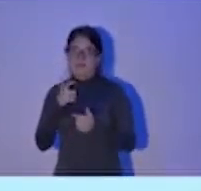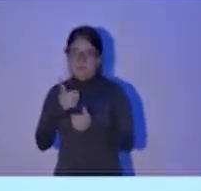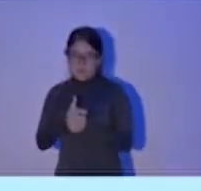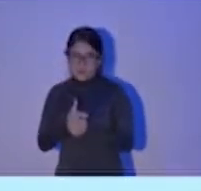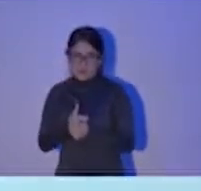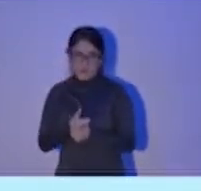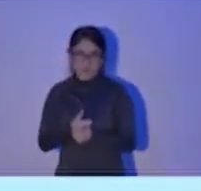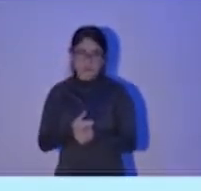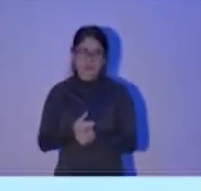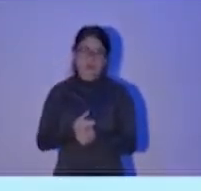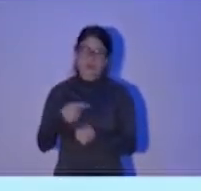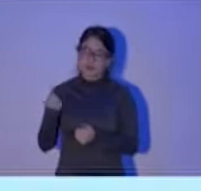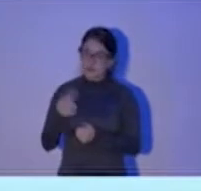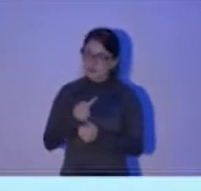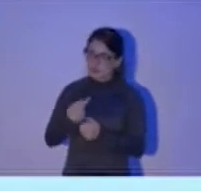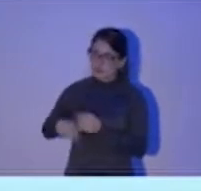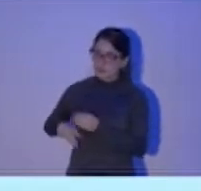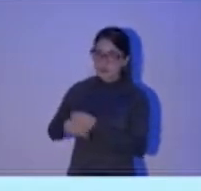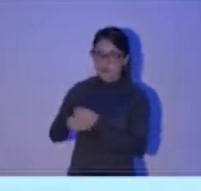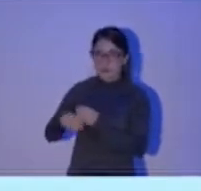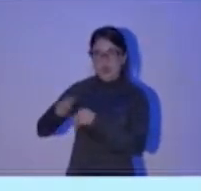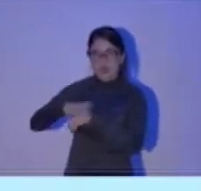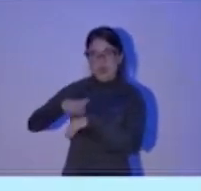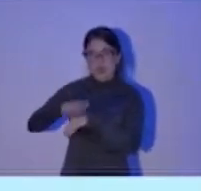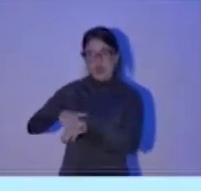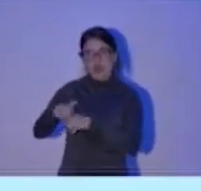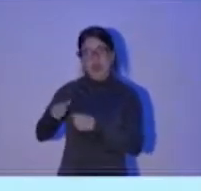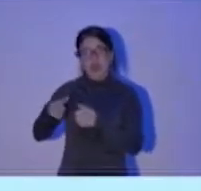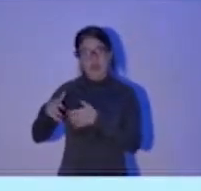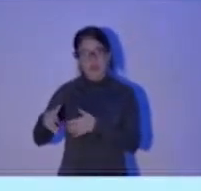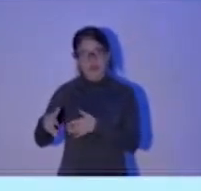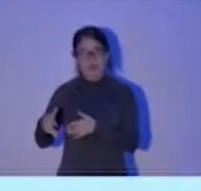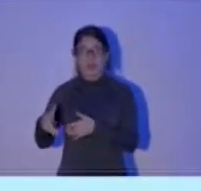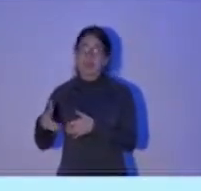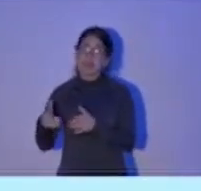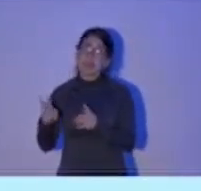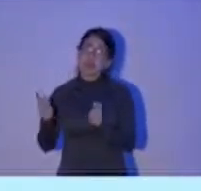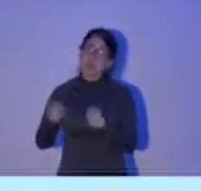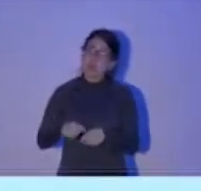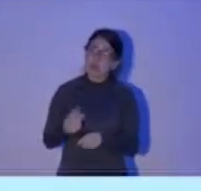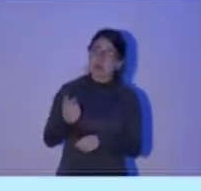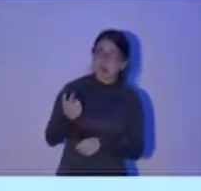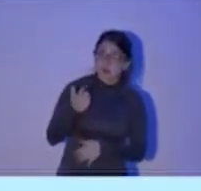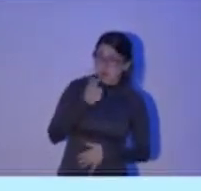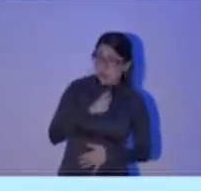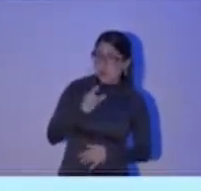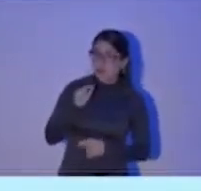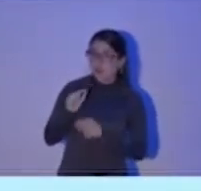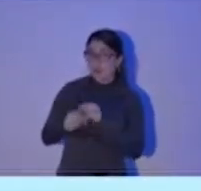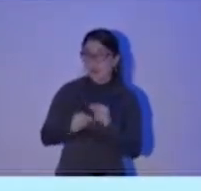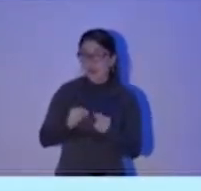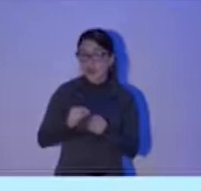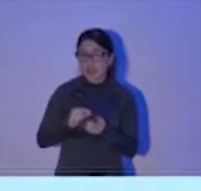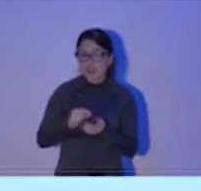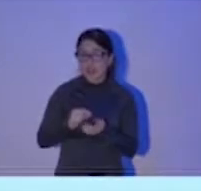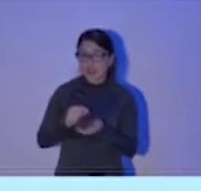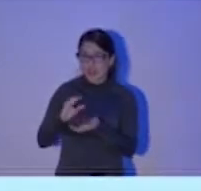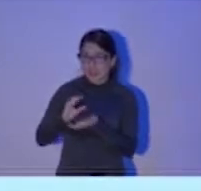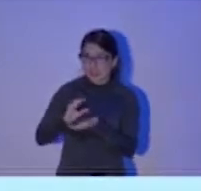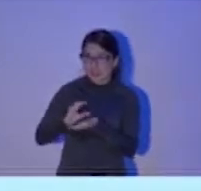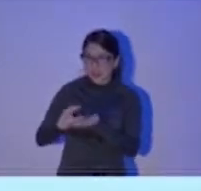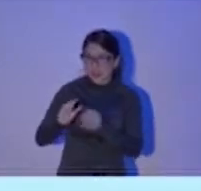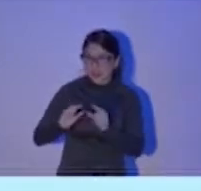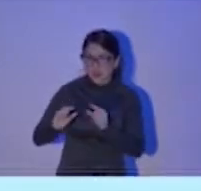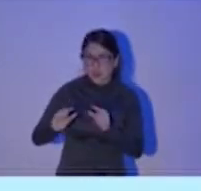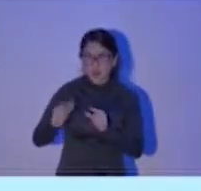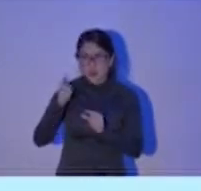nós implementamos em conjunto ações que possam eventualmente corrigir o percurso dessa implementação para que ela se dê da melhor